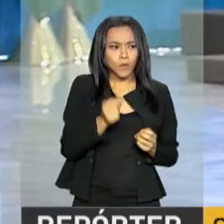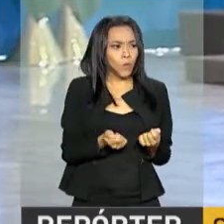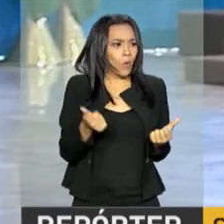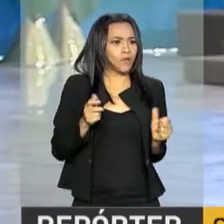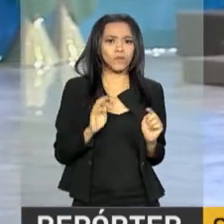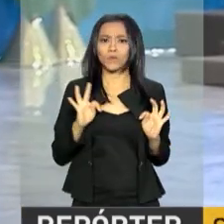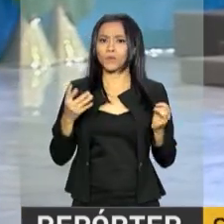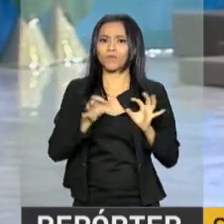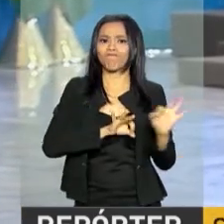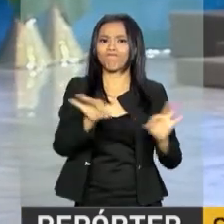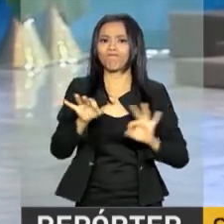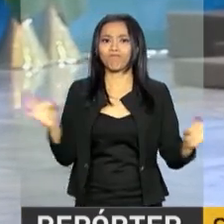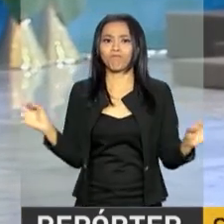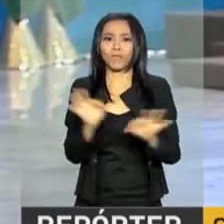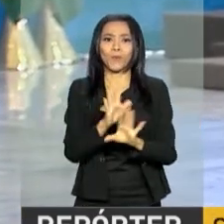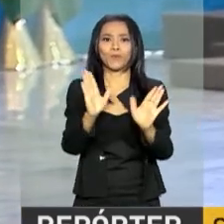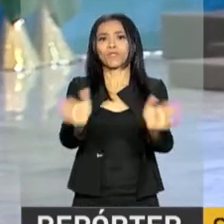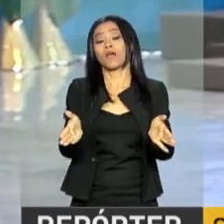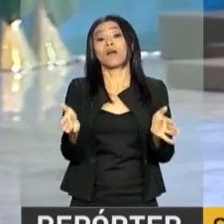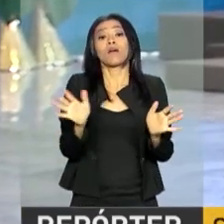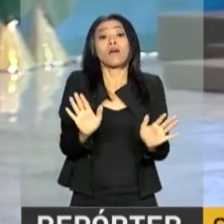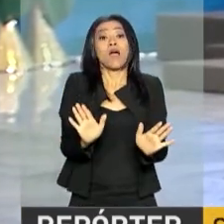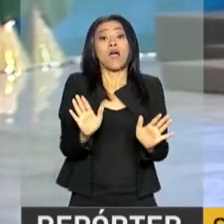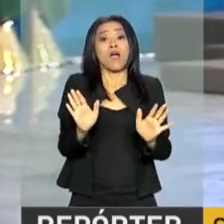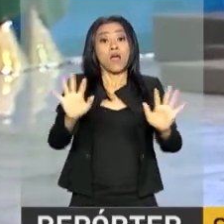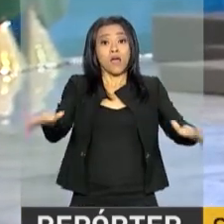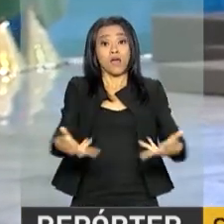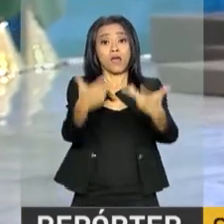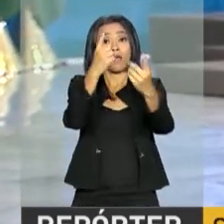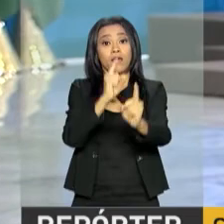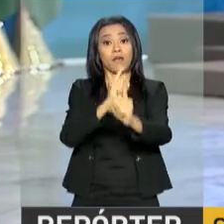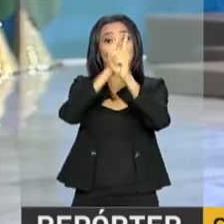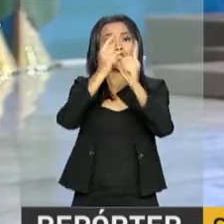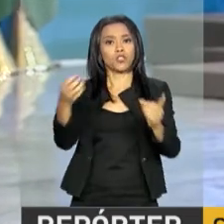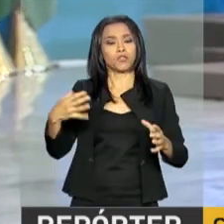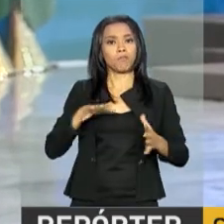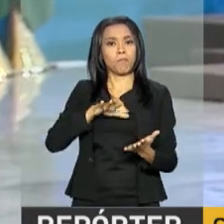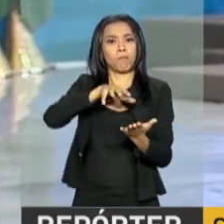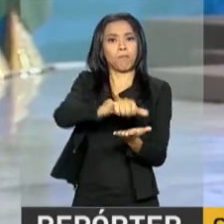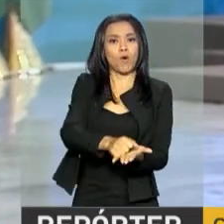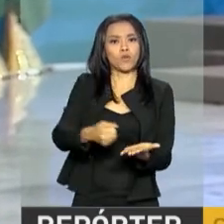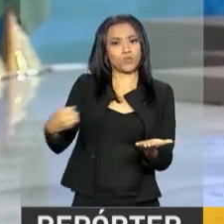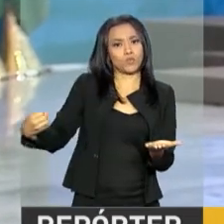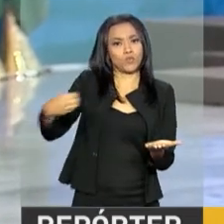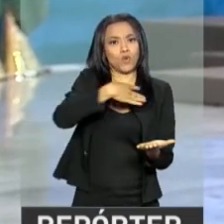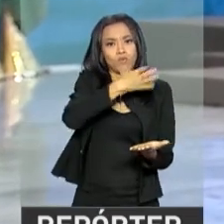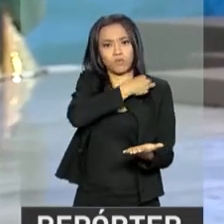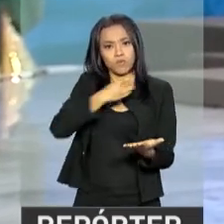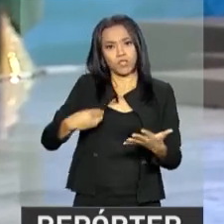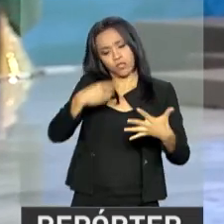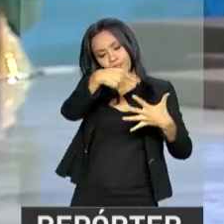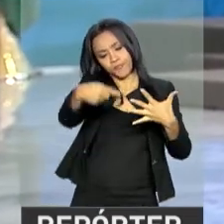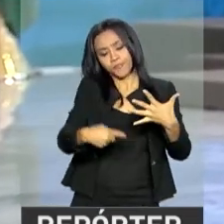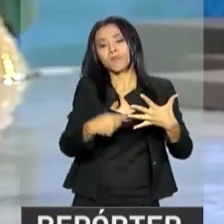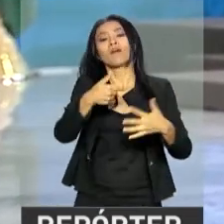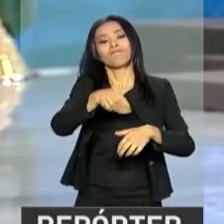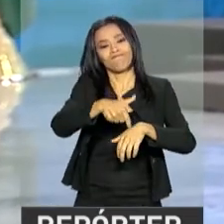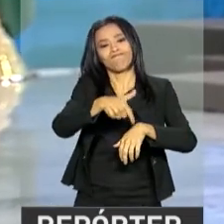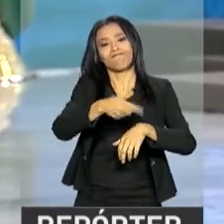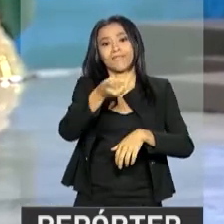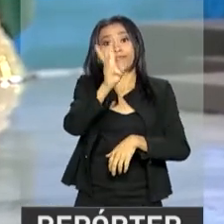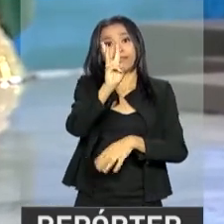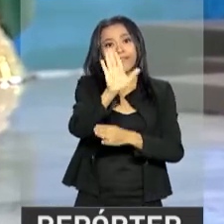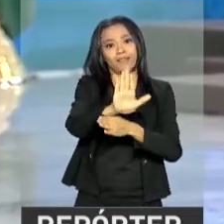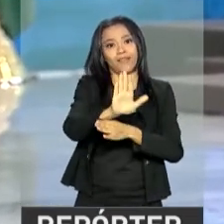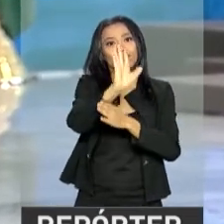tudo pronto mas a cerimônia de posse dos novos ministros só deve acontecer mesmo às três da tarde que o horário